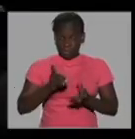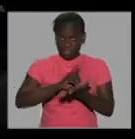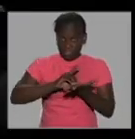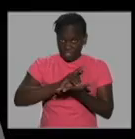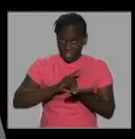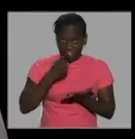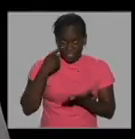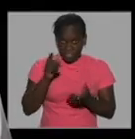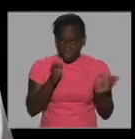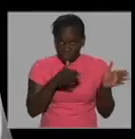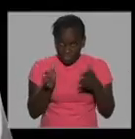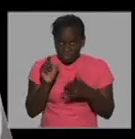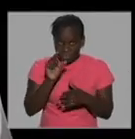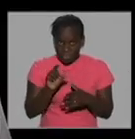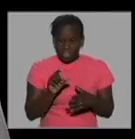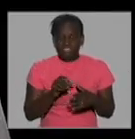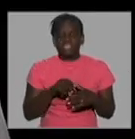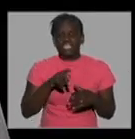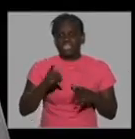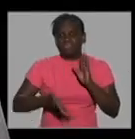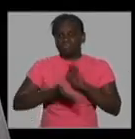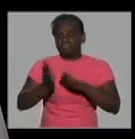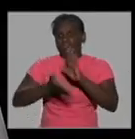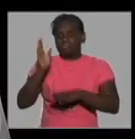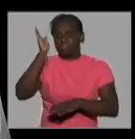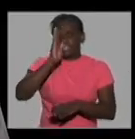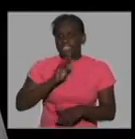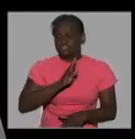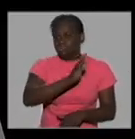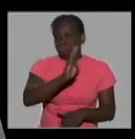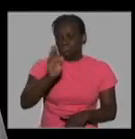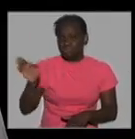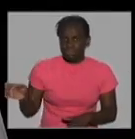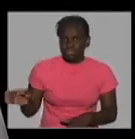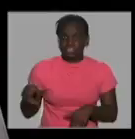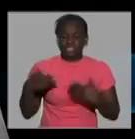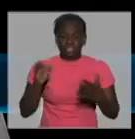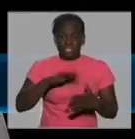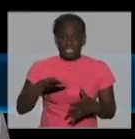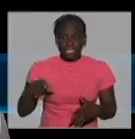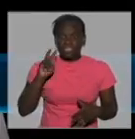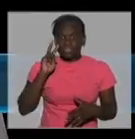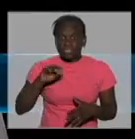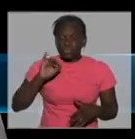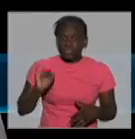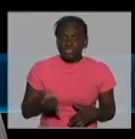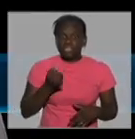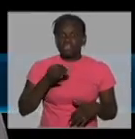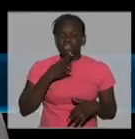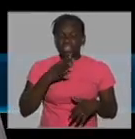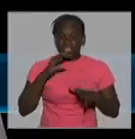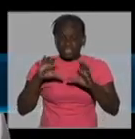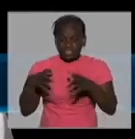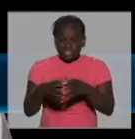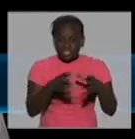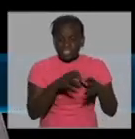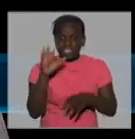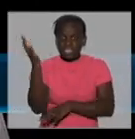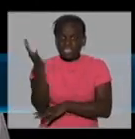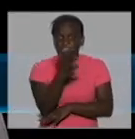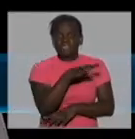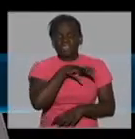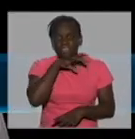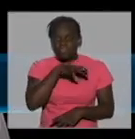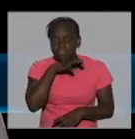próprio DVD, que a gente acabou de assistir um trecho, eles viajam pelo Brasil, então a criança tem a oportunidade de conhecer os biomas